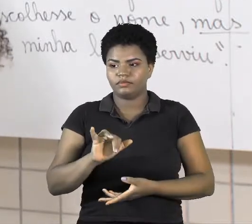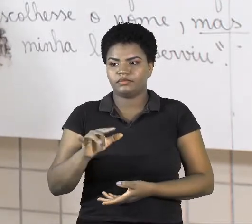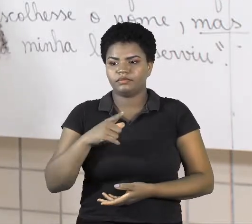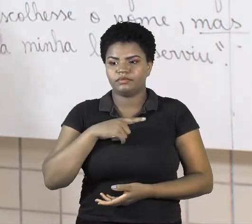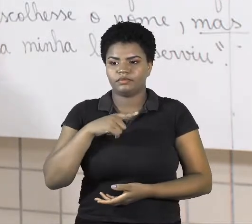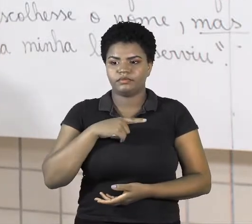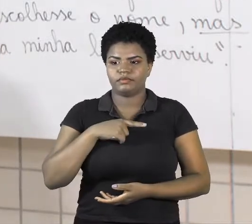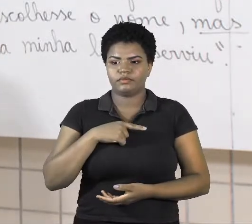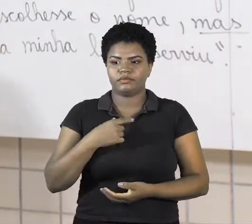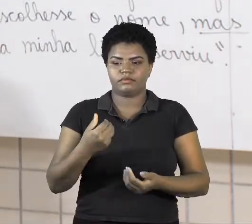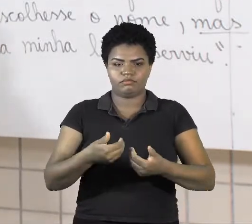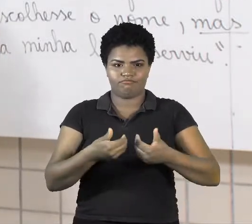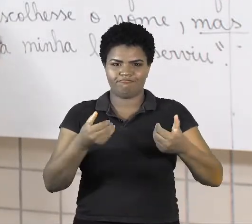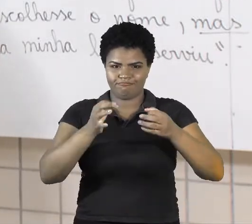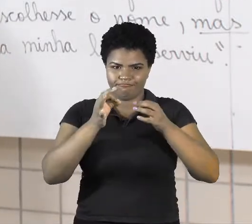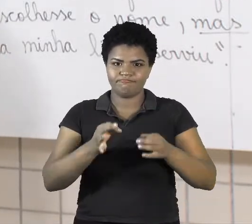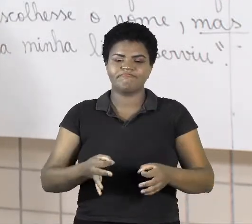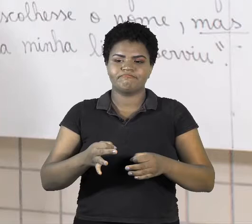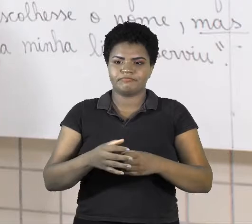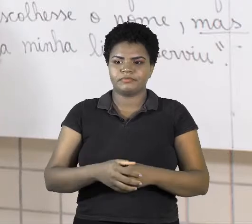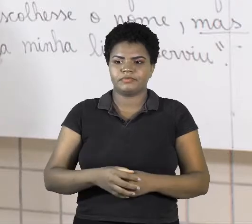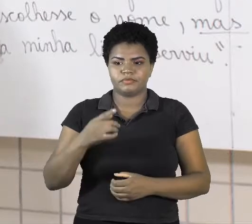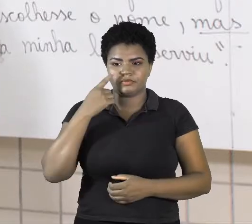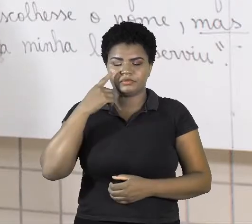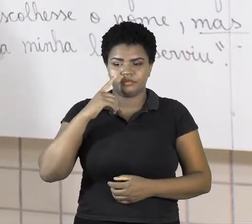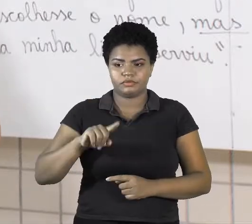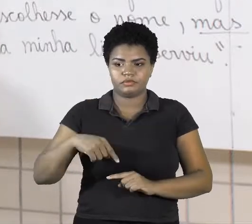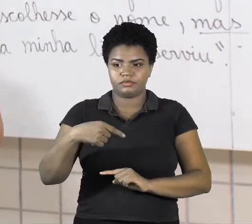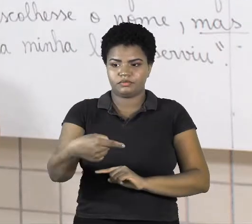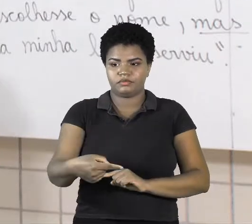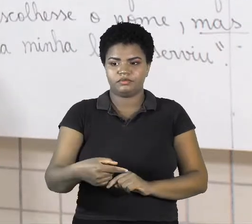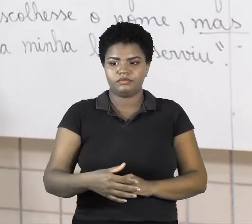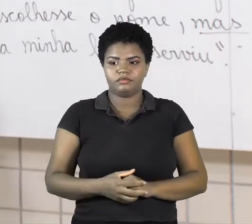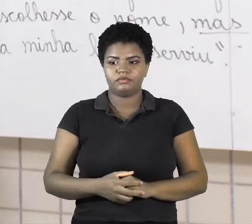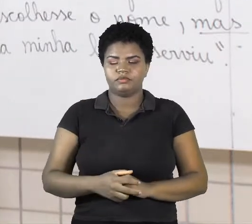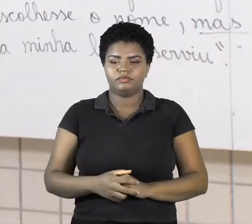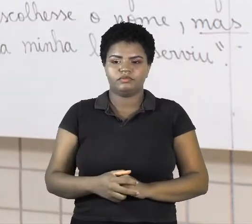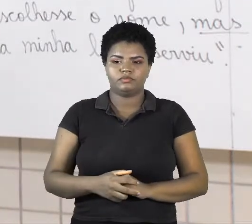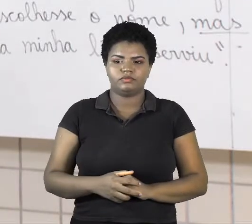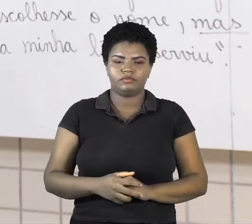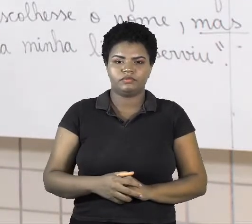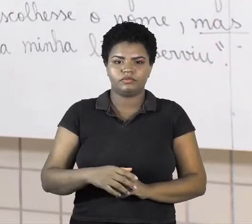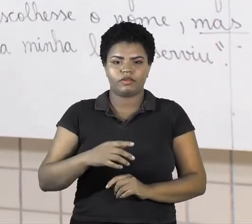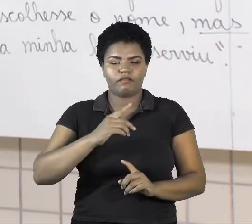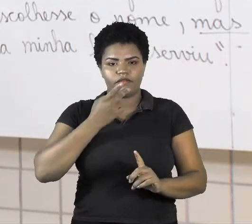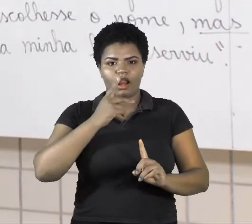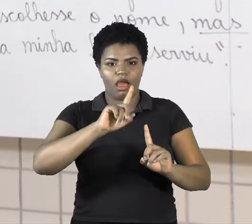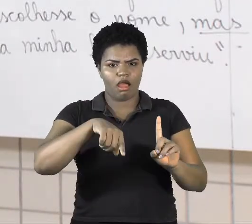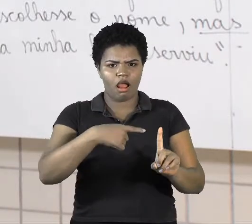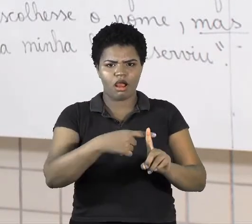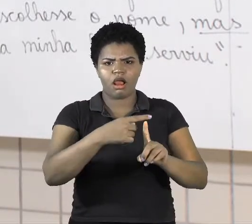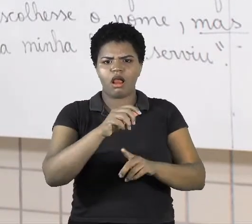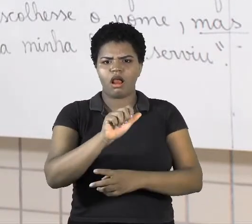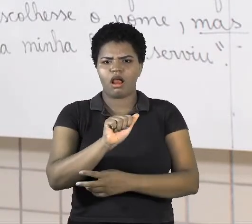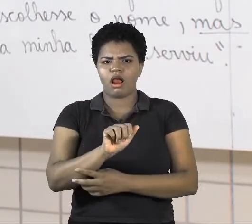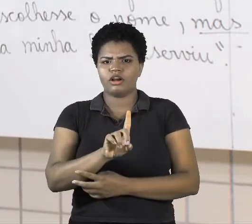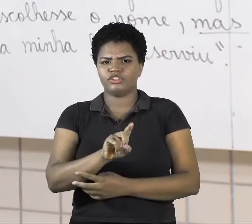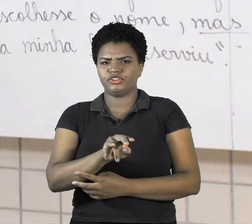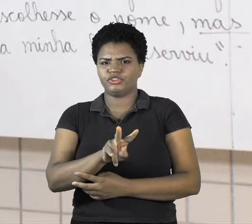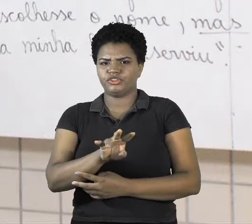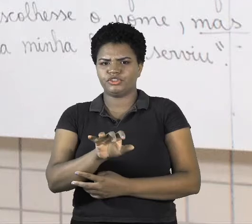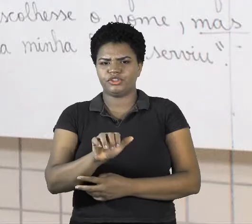divisão certinha delas, vejamos aí no próximo. Olha só, quando a gente fala que ela é aditiva, ela vai expressar